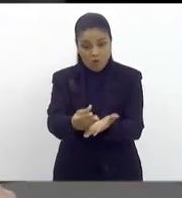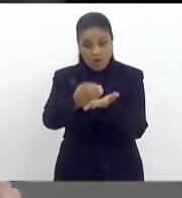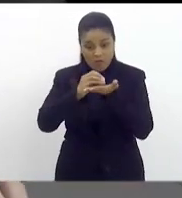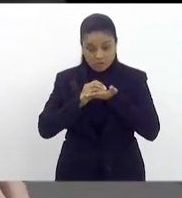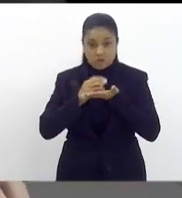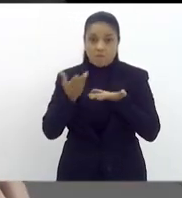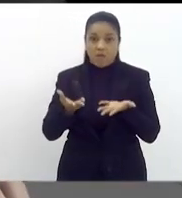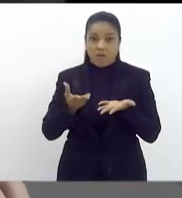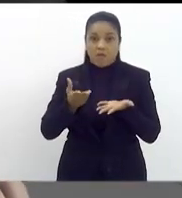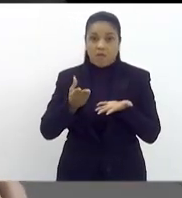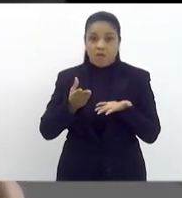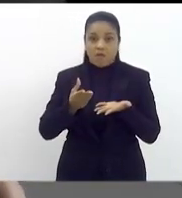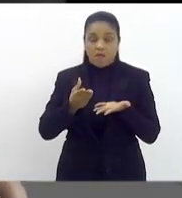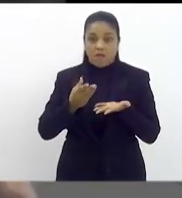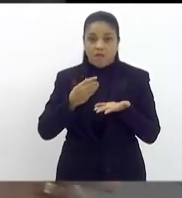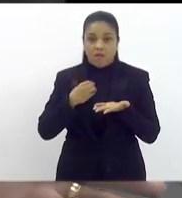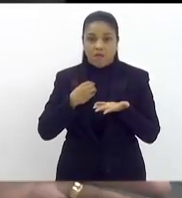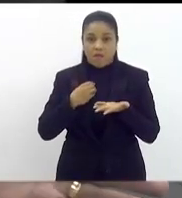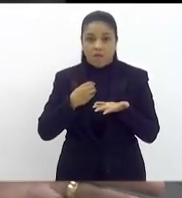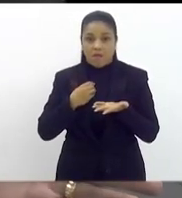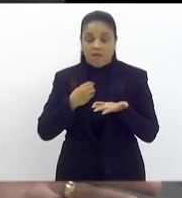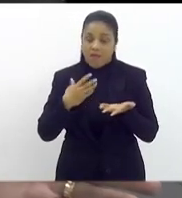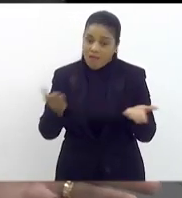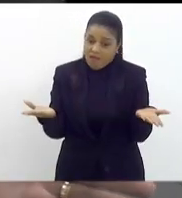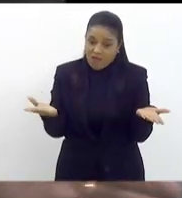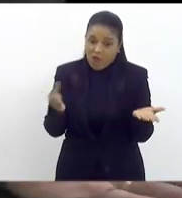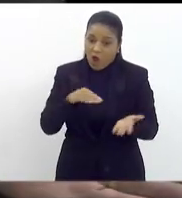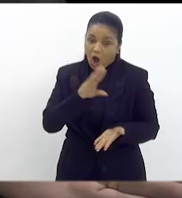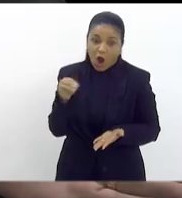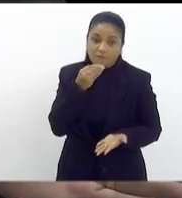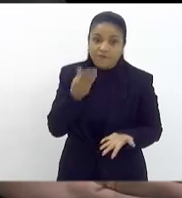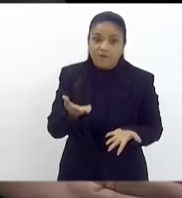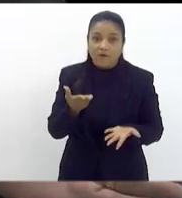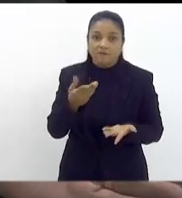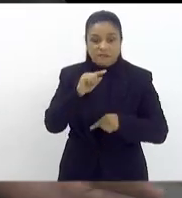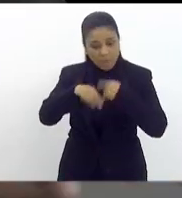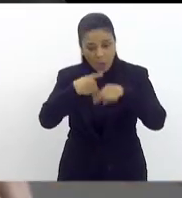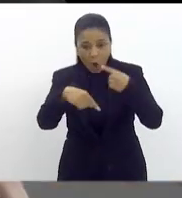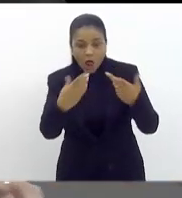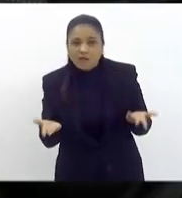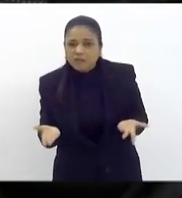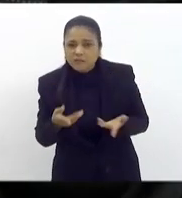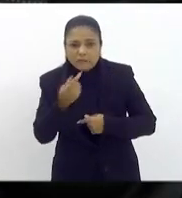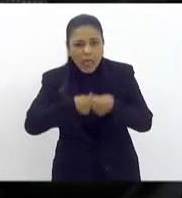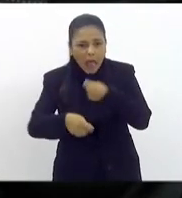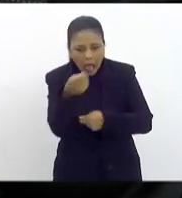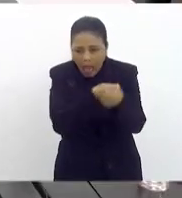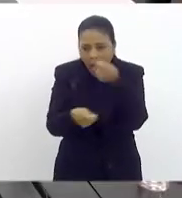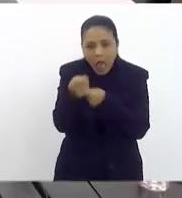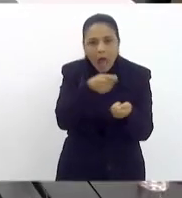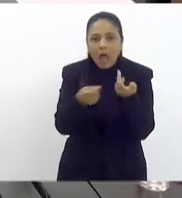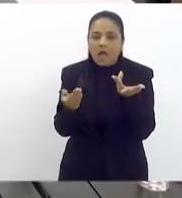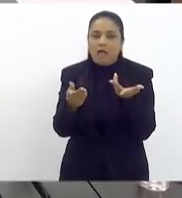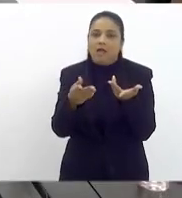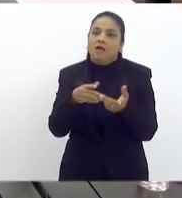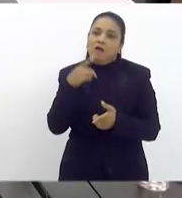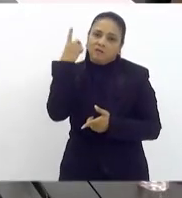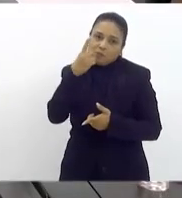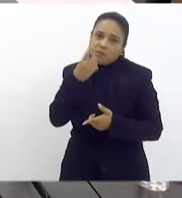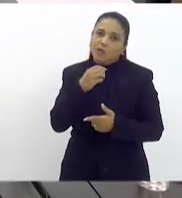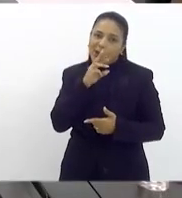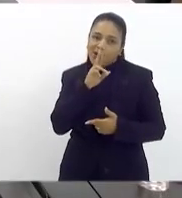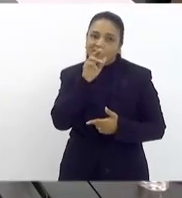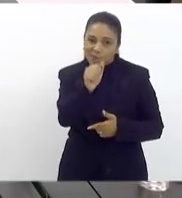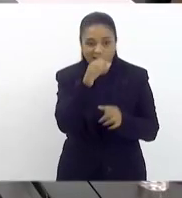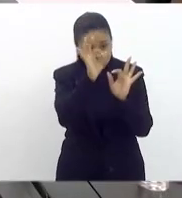fui contratado. Isso é óbvio. Não, mas se o senhor for associado... Você está tentando me ludibriar. Não, ele não recebe direito autoral. O deputado Amorim está certo. Assim. Se eu fui contratado